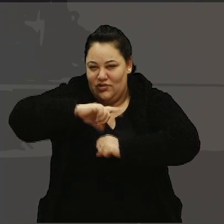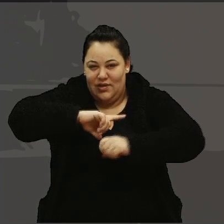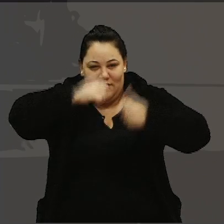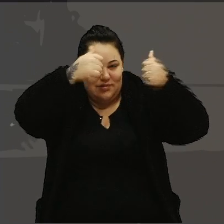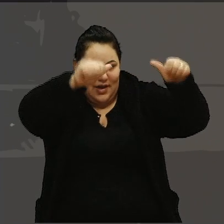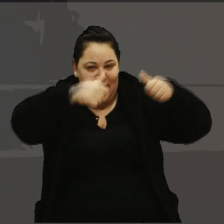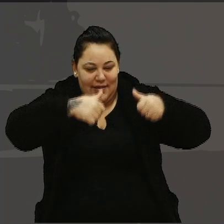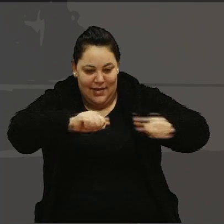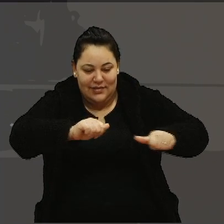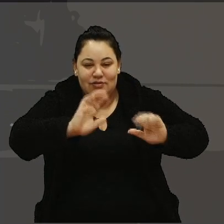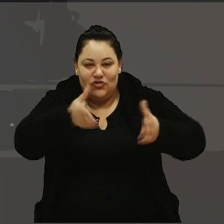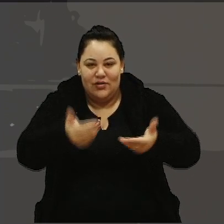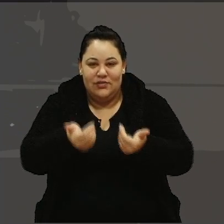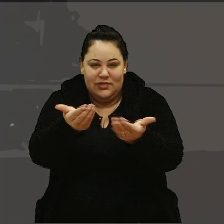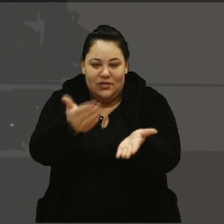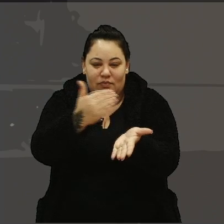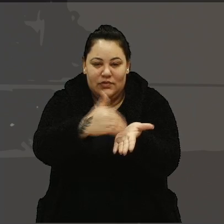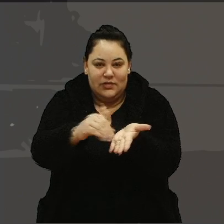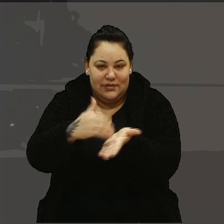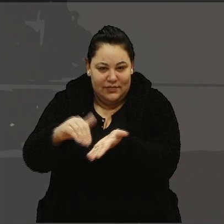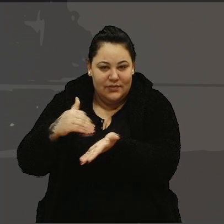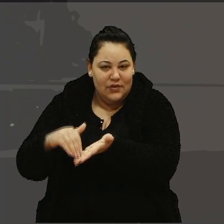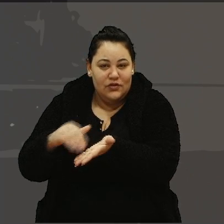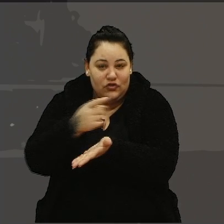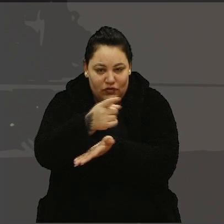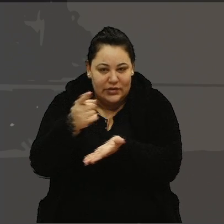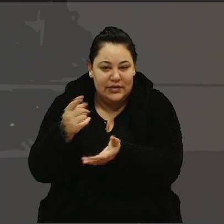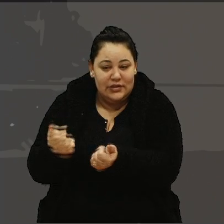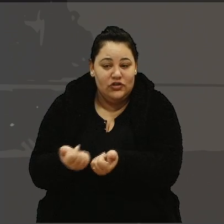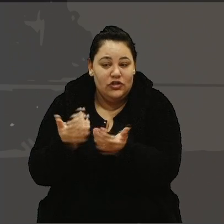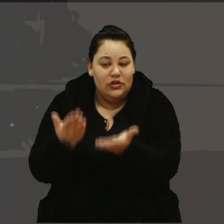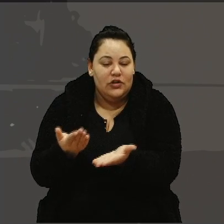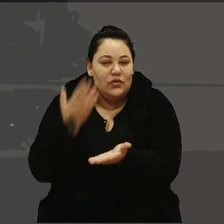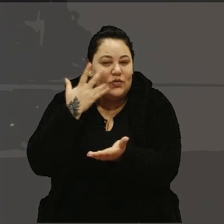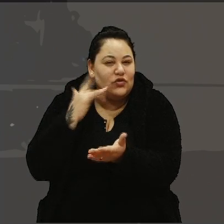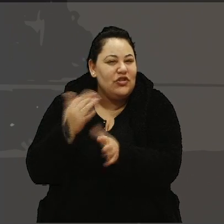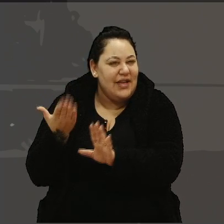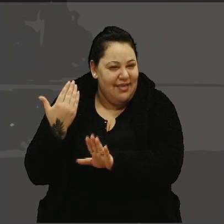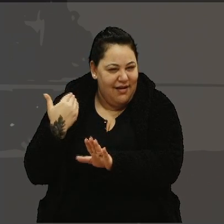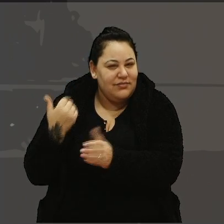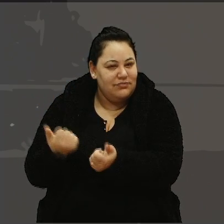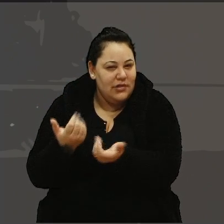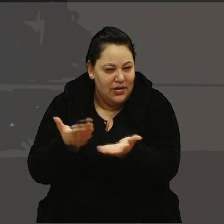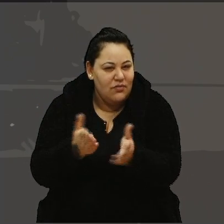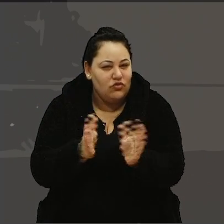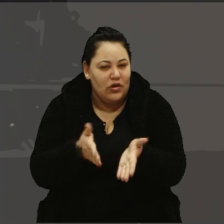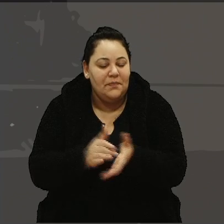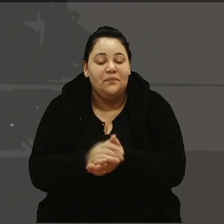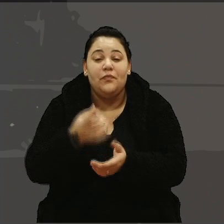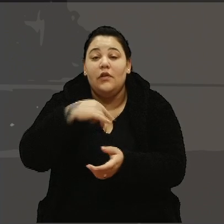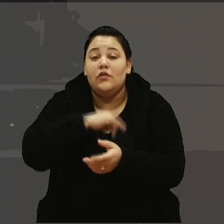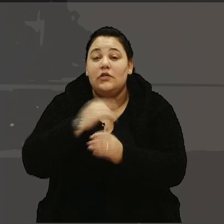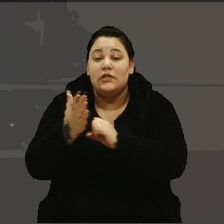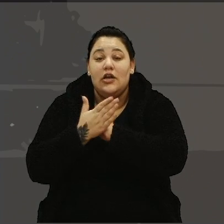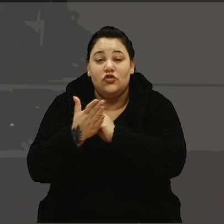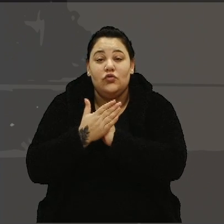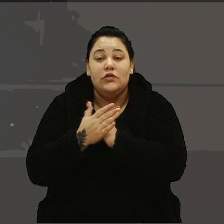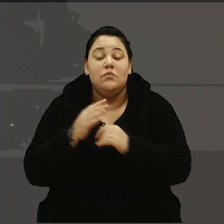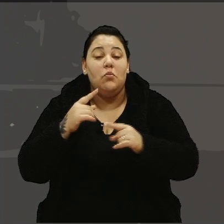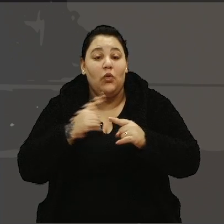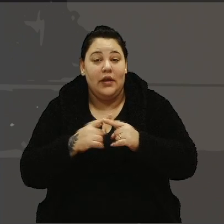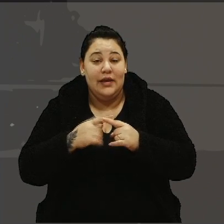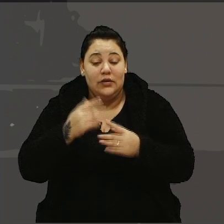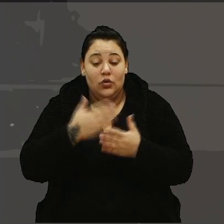estar aí nos gabinetes de alguns vereadores, a gente deixou há umas semanas atrás. Nós queremos a ajuda dos parlamentares, de